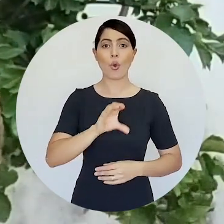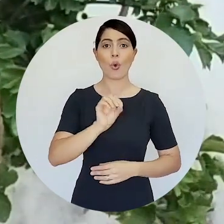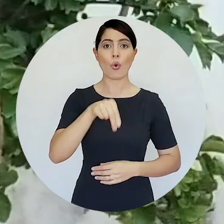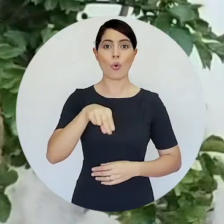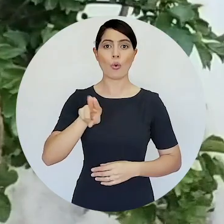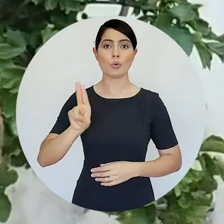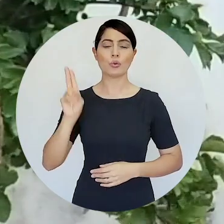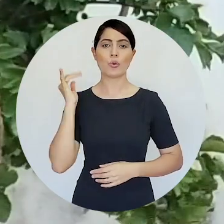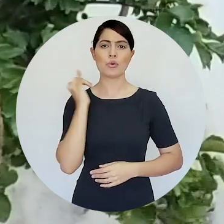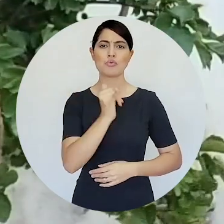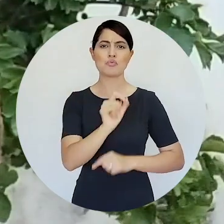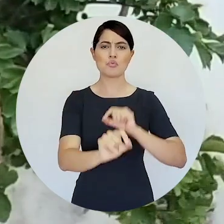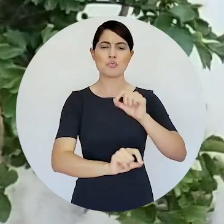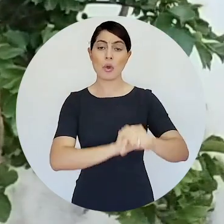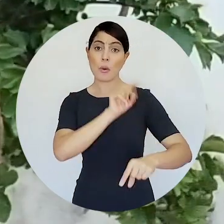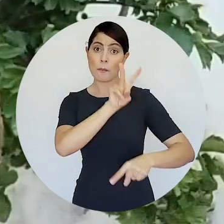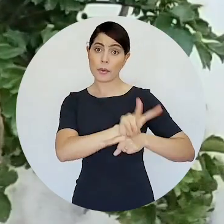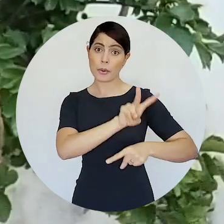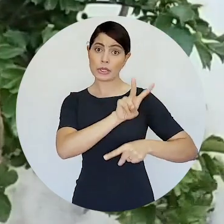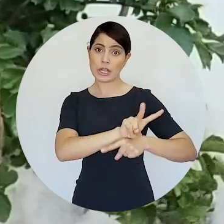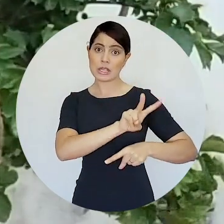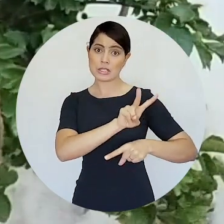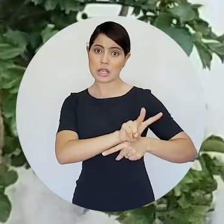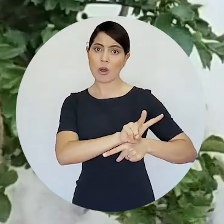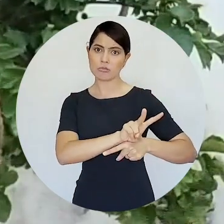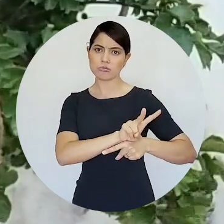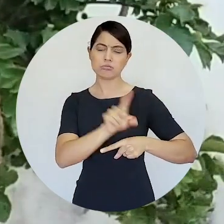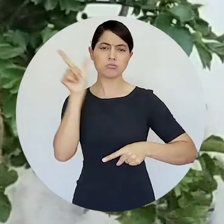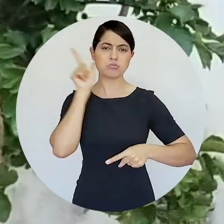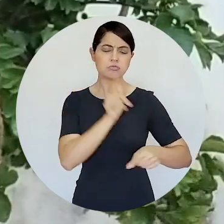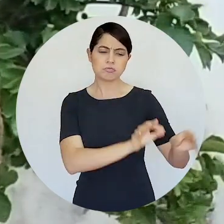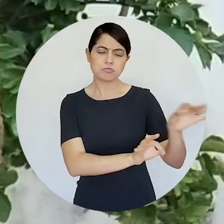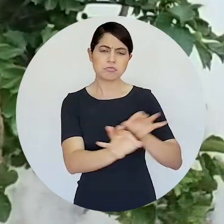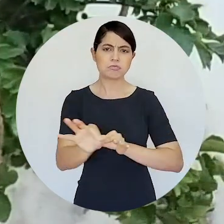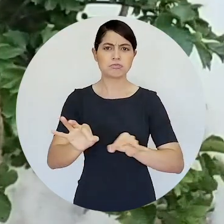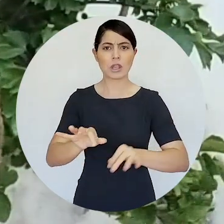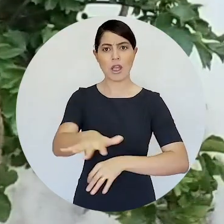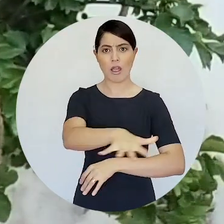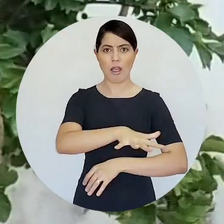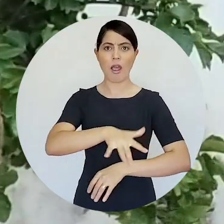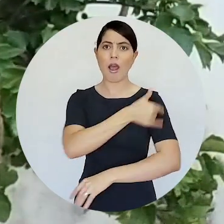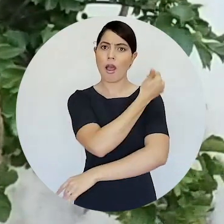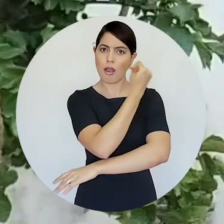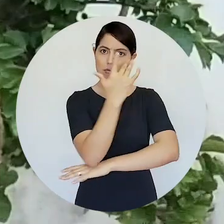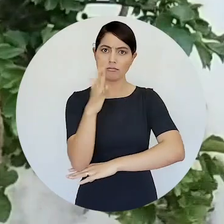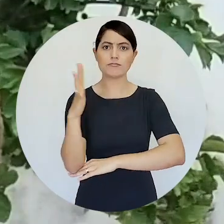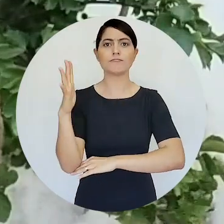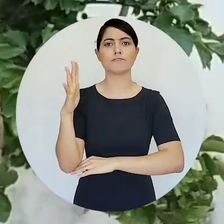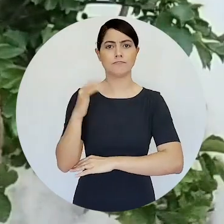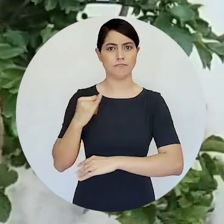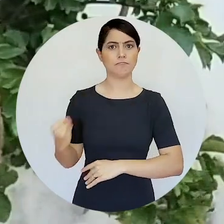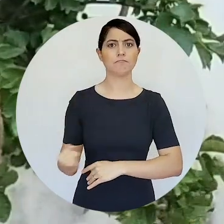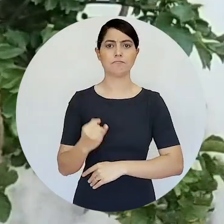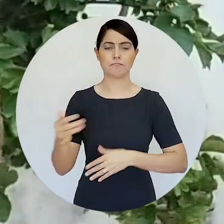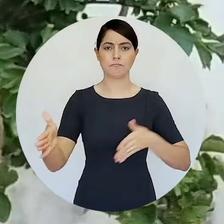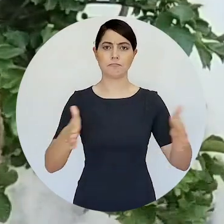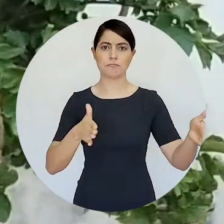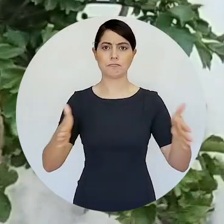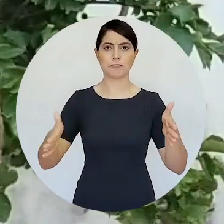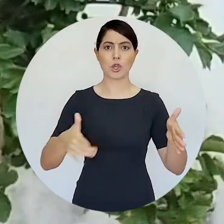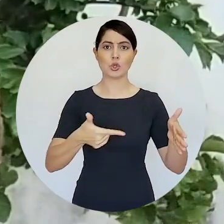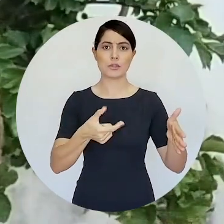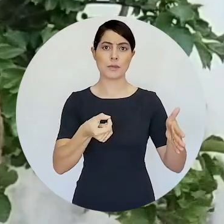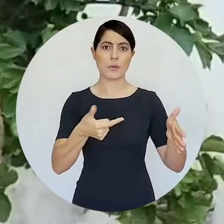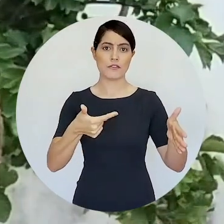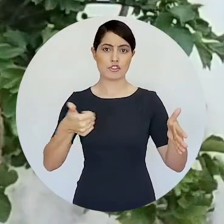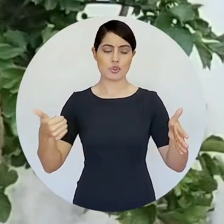ONU, elegeu a temática Conservação e Restauração de Ecossistemas como tema da década 2021-2030.